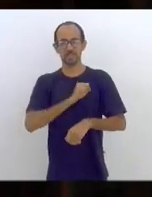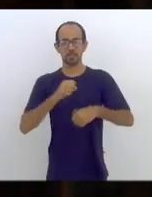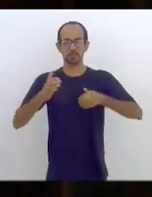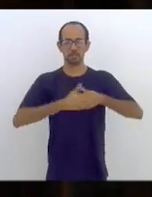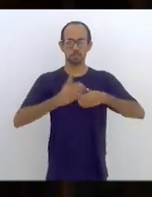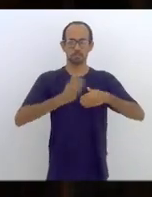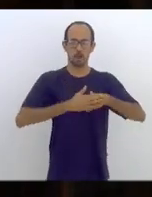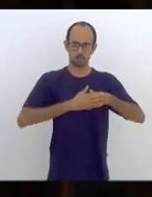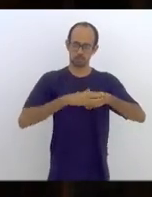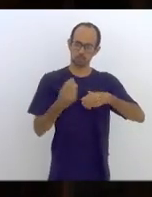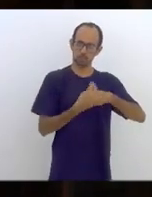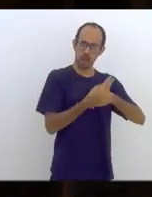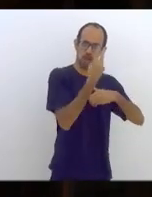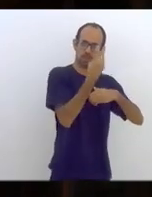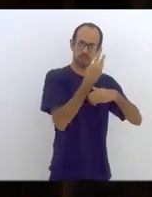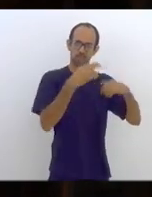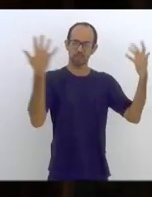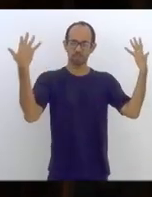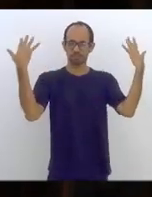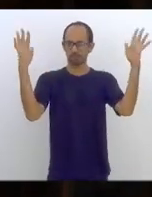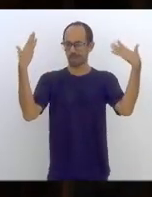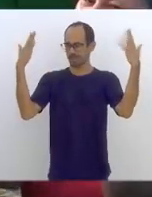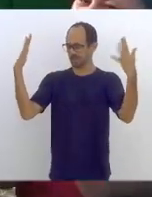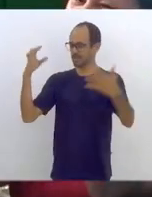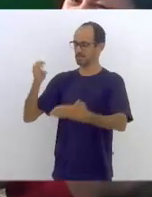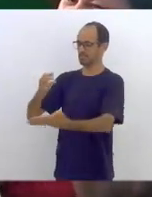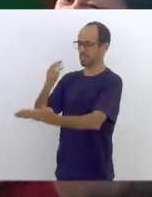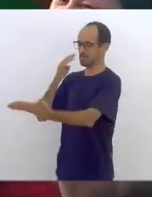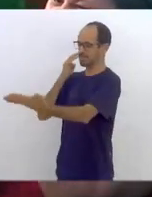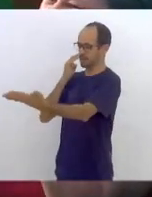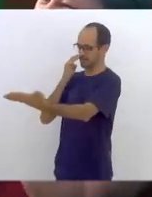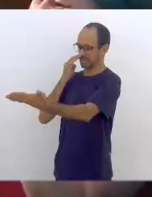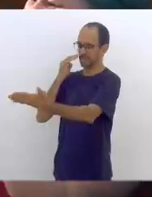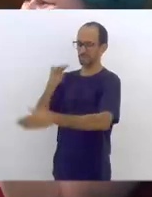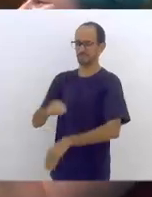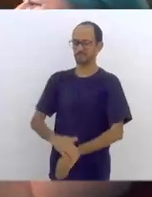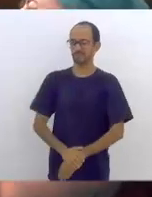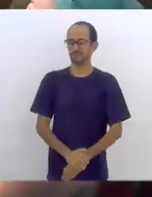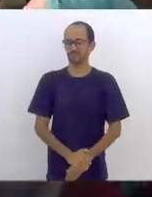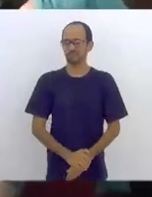e vamos todo mundo dar uma salva de palmas para a Mônica.